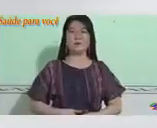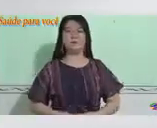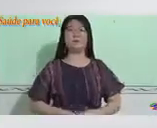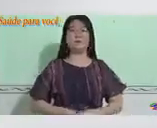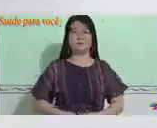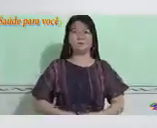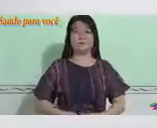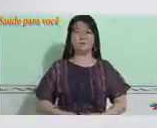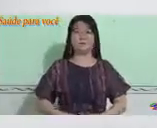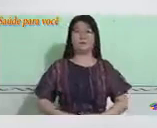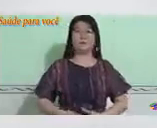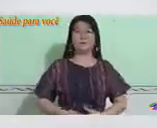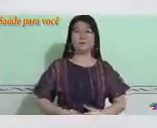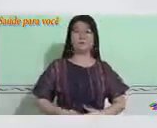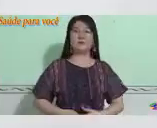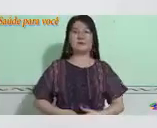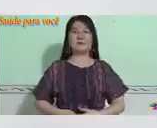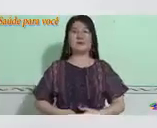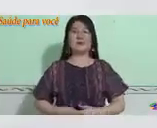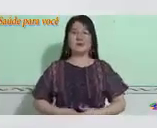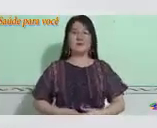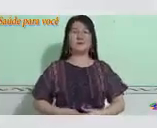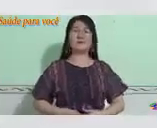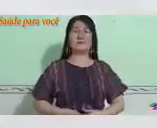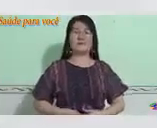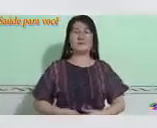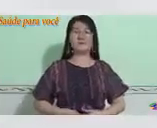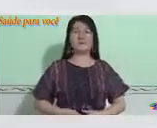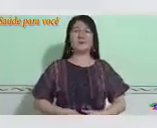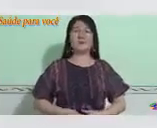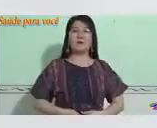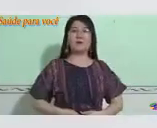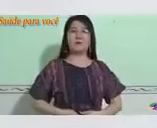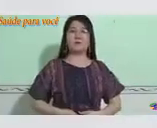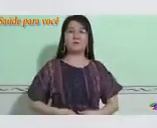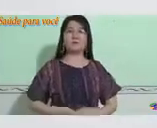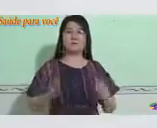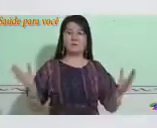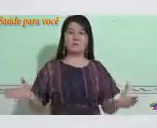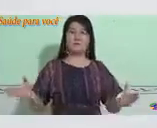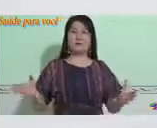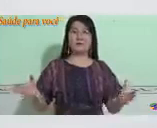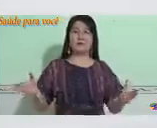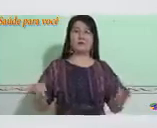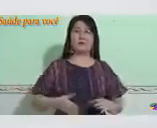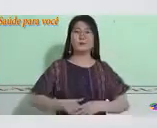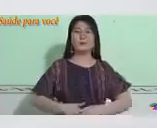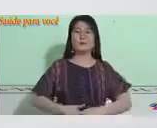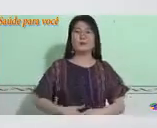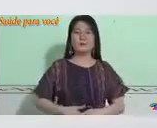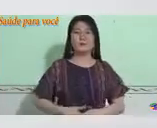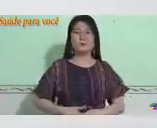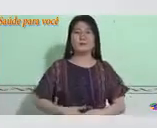na transmissão de impulsos nervosos, acelerando a produção e liberação de neurotransmissores, que faz com que